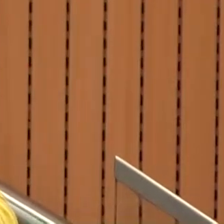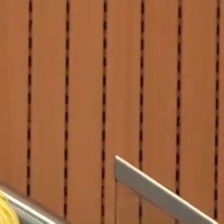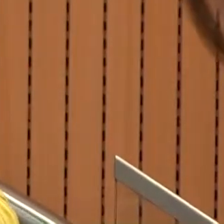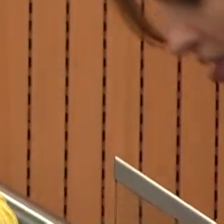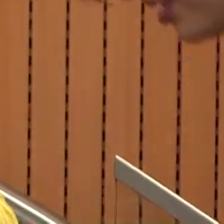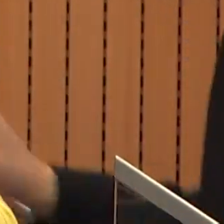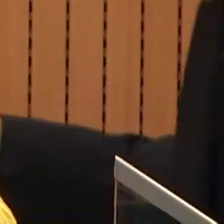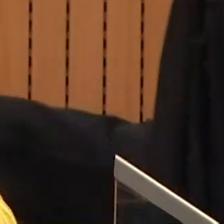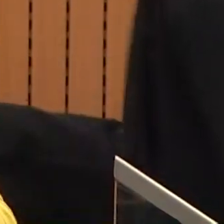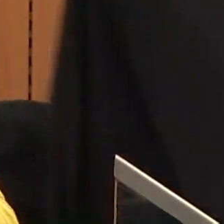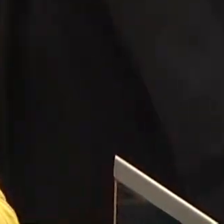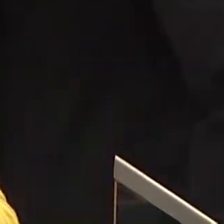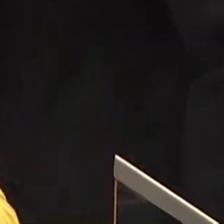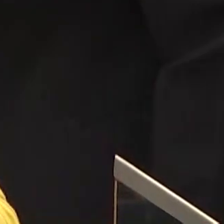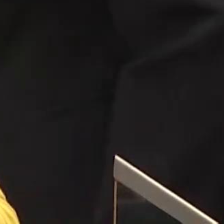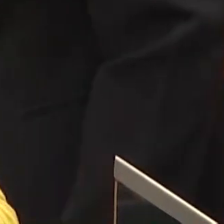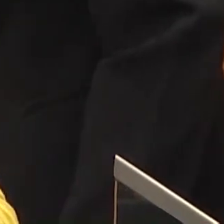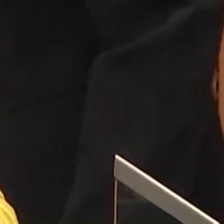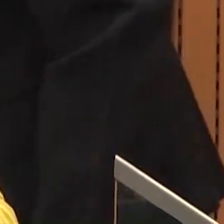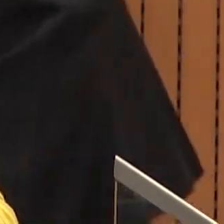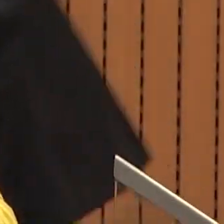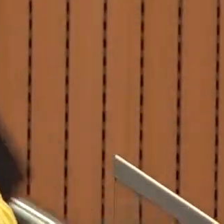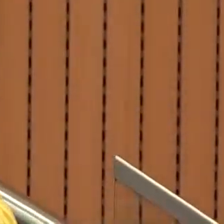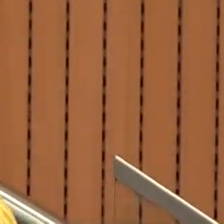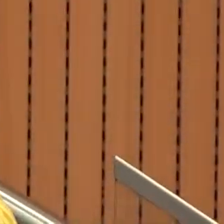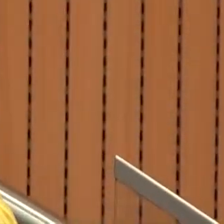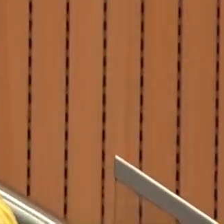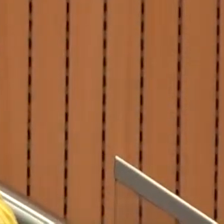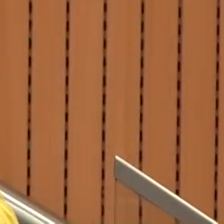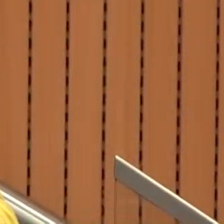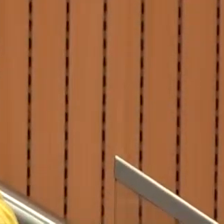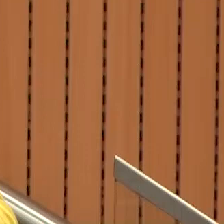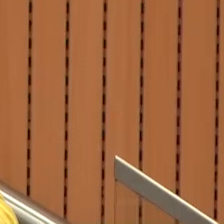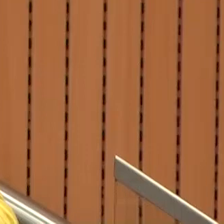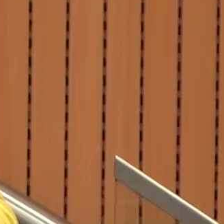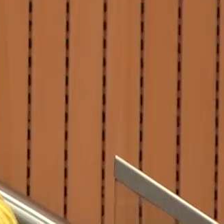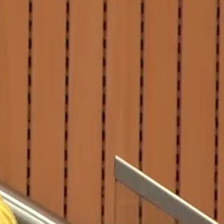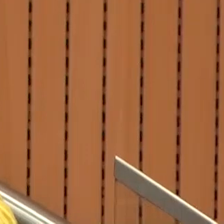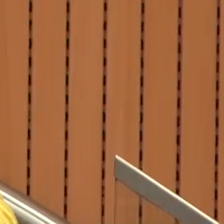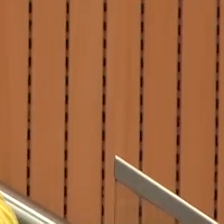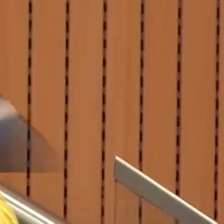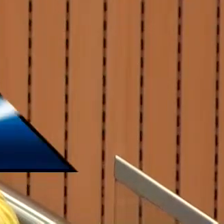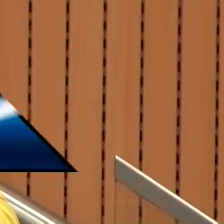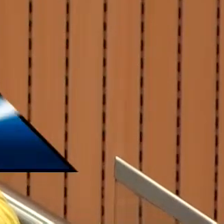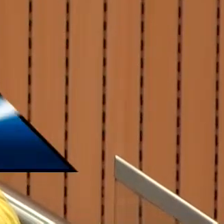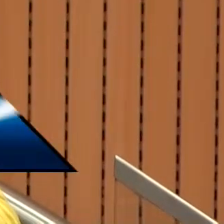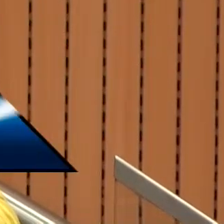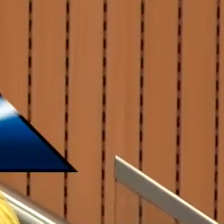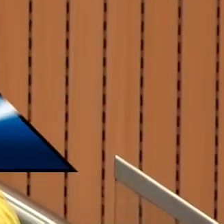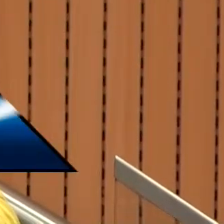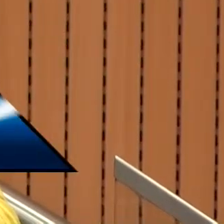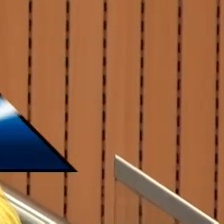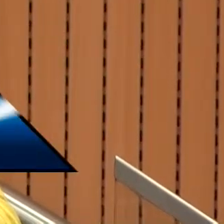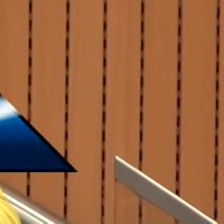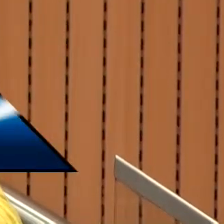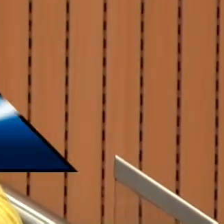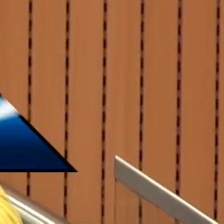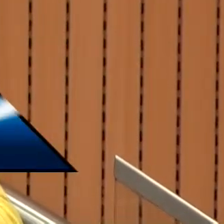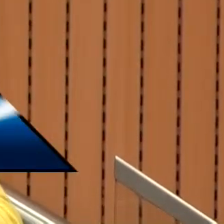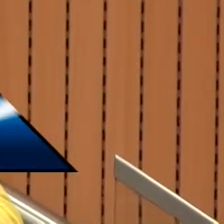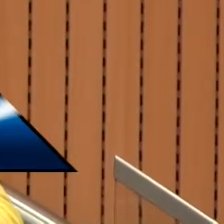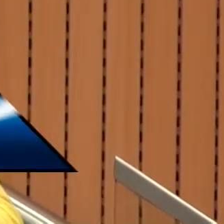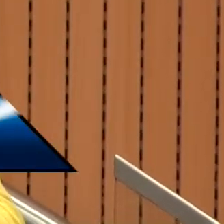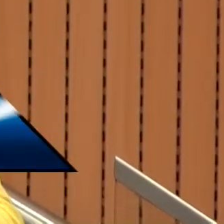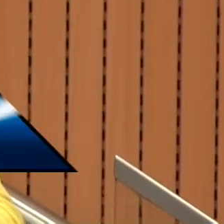para aproveitar o tempo nós temos uma lista de presença que eu peço que vocês assim em antes de ir embora e vocês